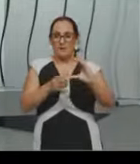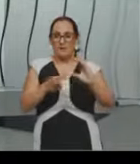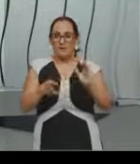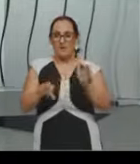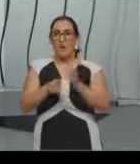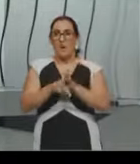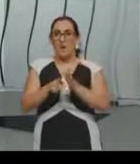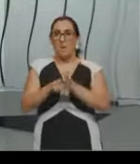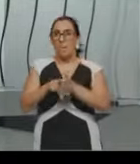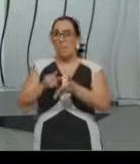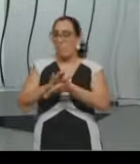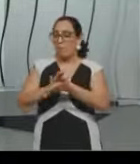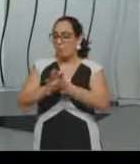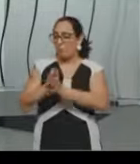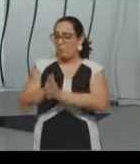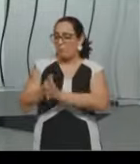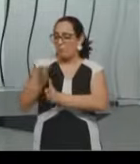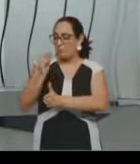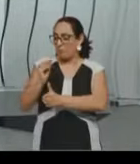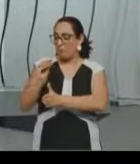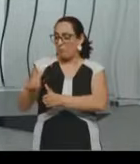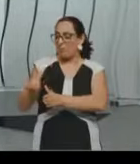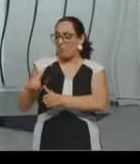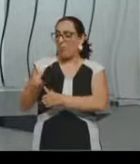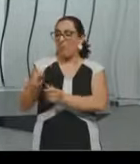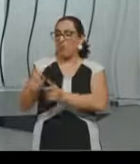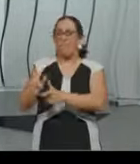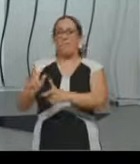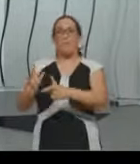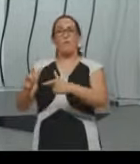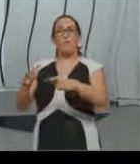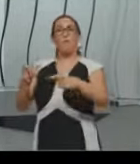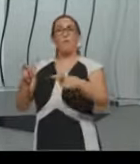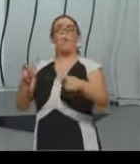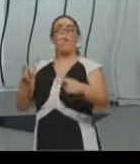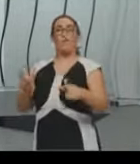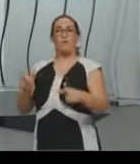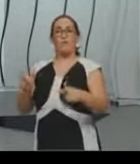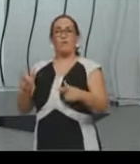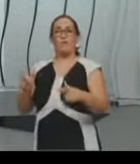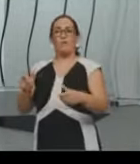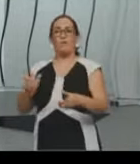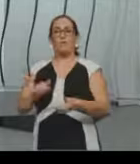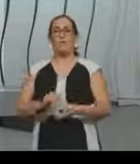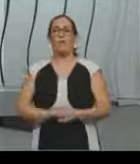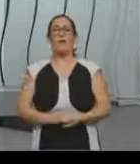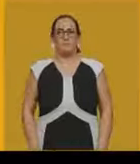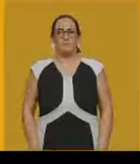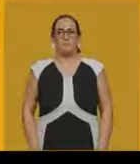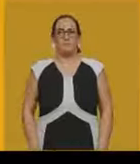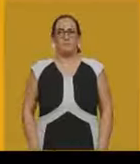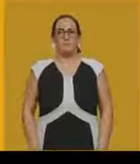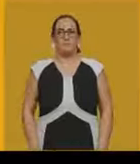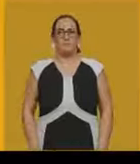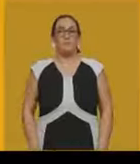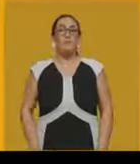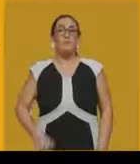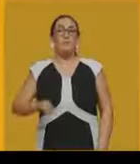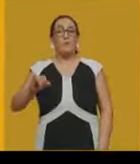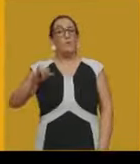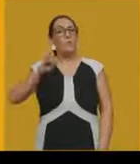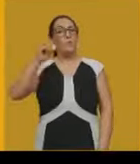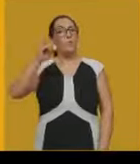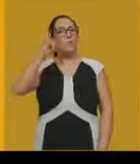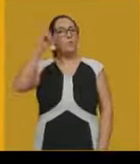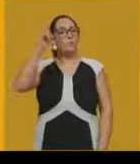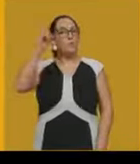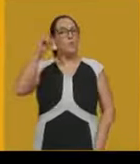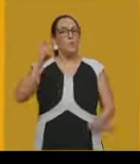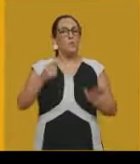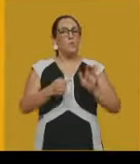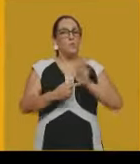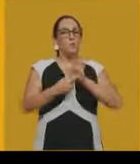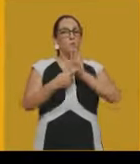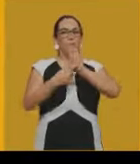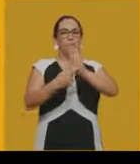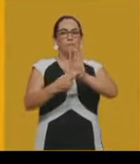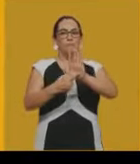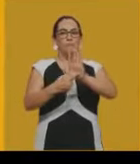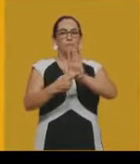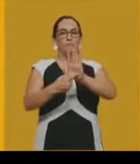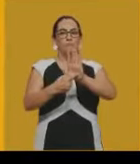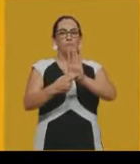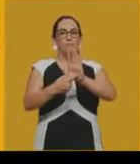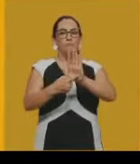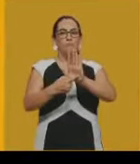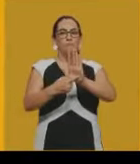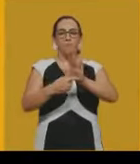dessas características e a gente tem uma exclusão que ela é muito maior, né? É importante mencionar que ao longo da nossa história